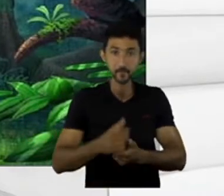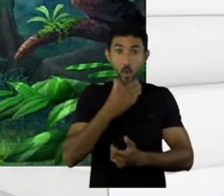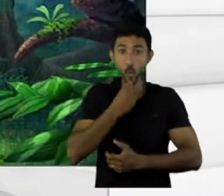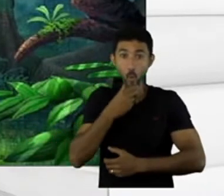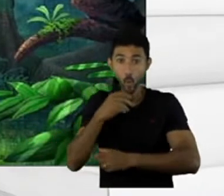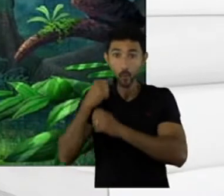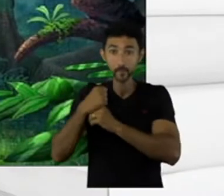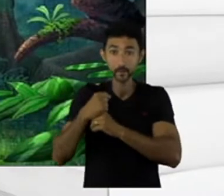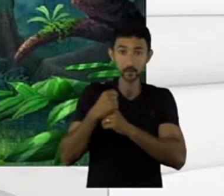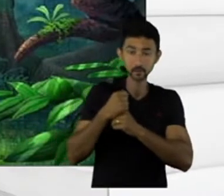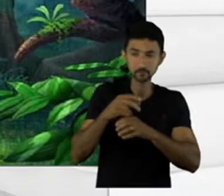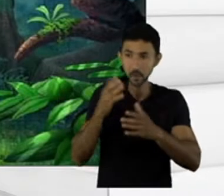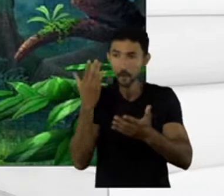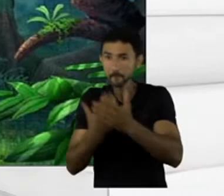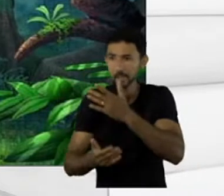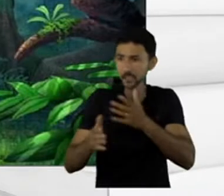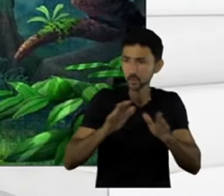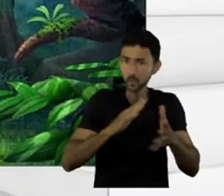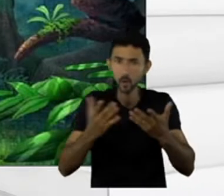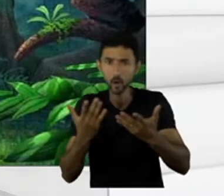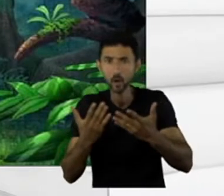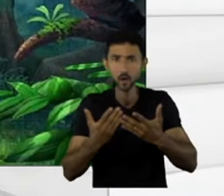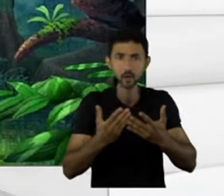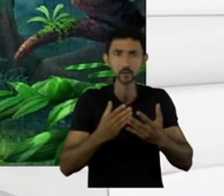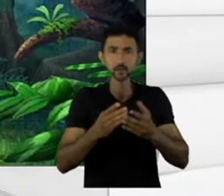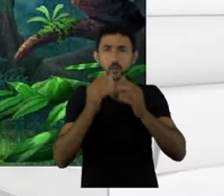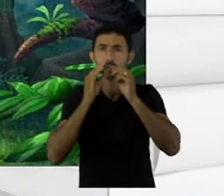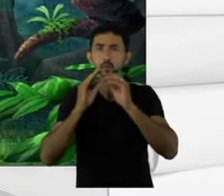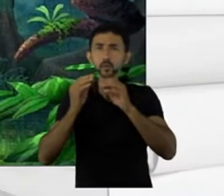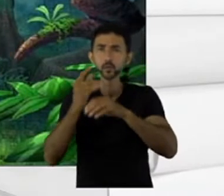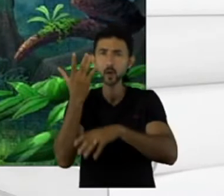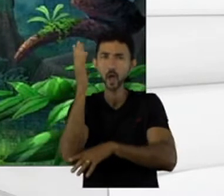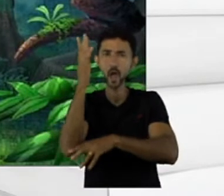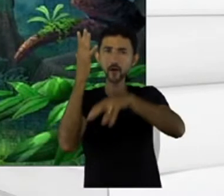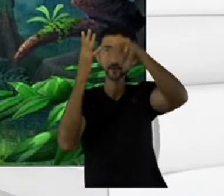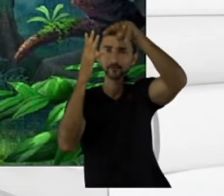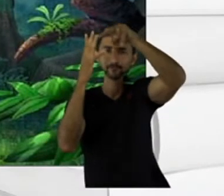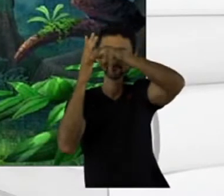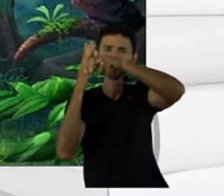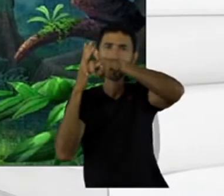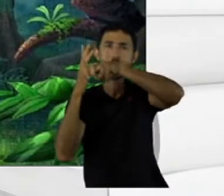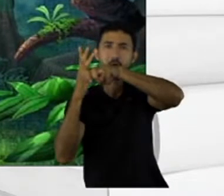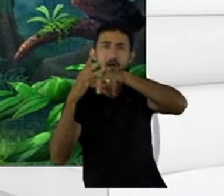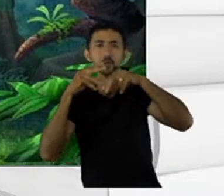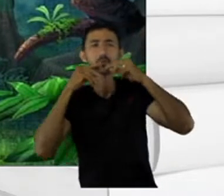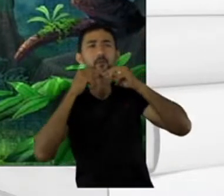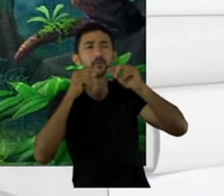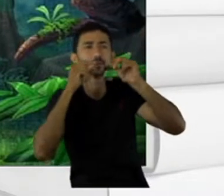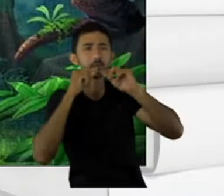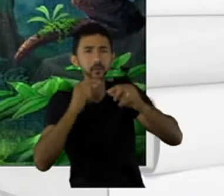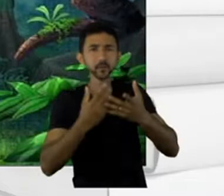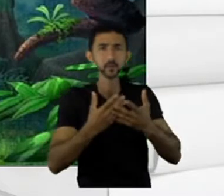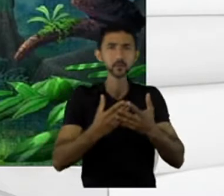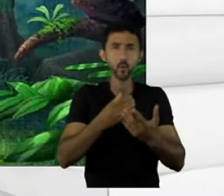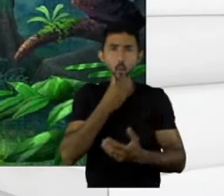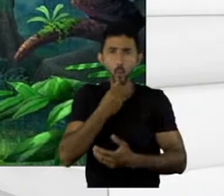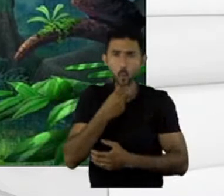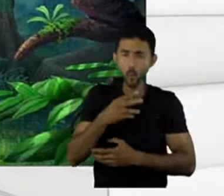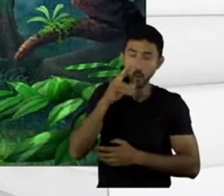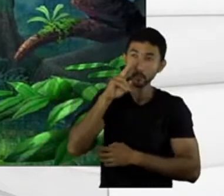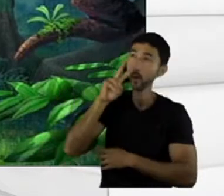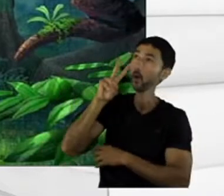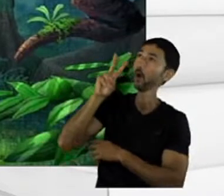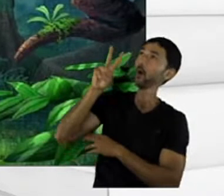Quando o lenhador já está totalmente perdido, o Curupira subia do alto de uma árvore e o lenhador, ainda